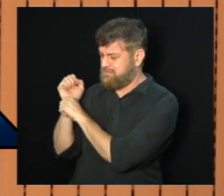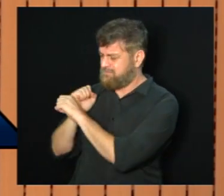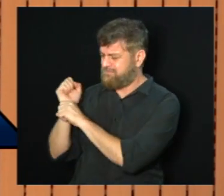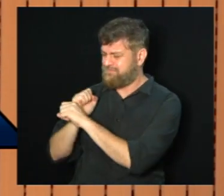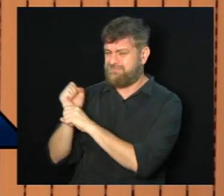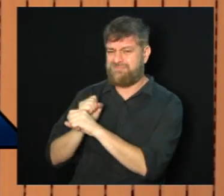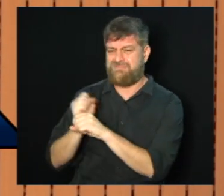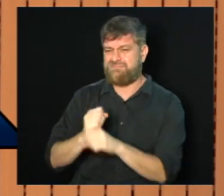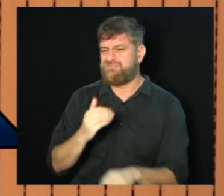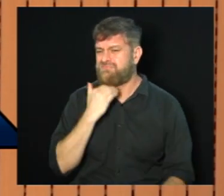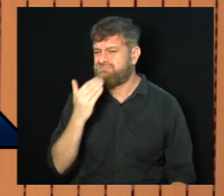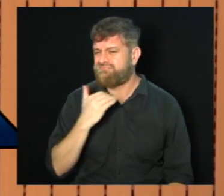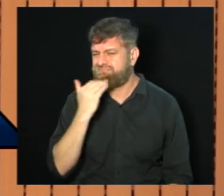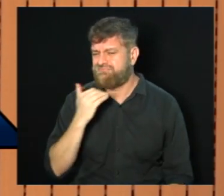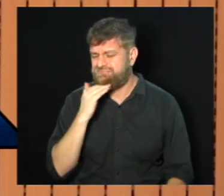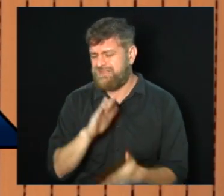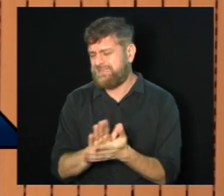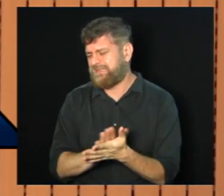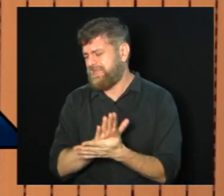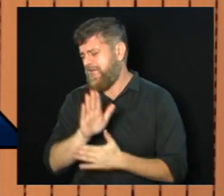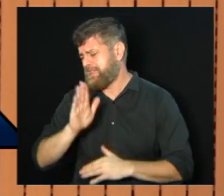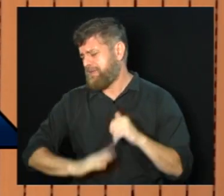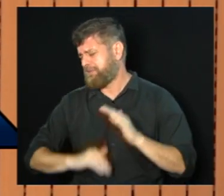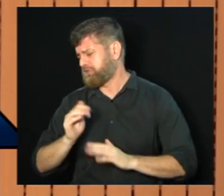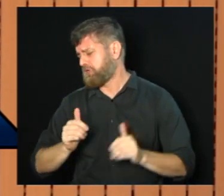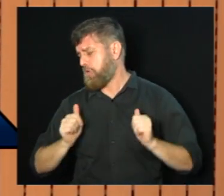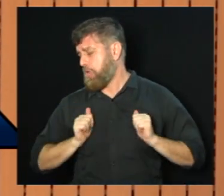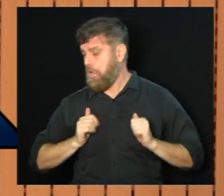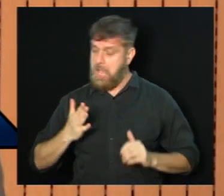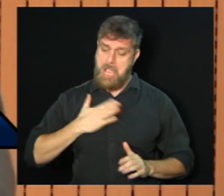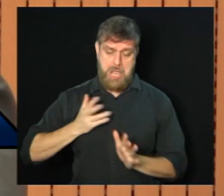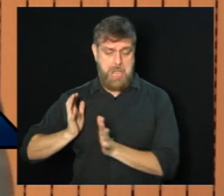fizeram. Nada fizeram. Ah, mas o meu